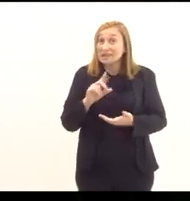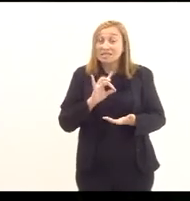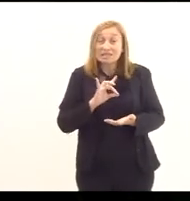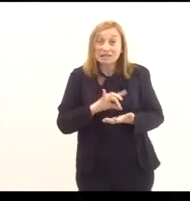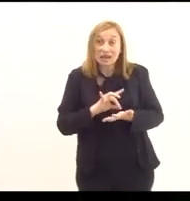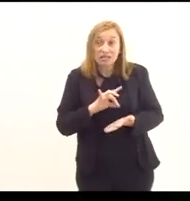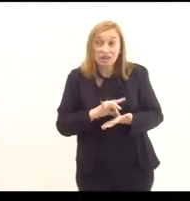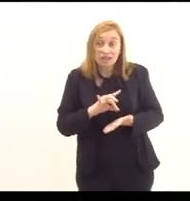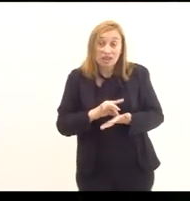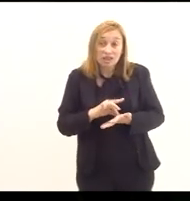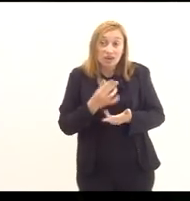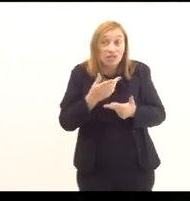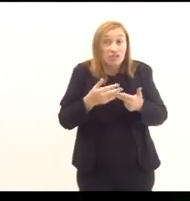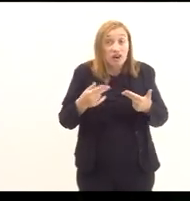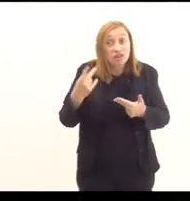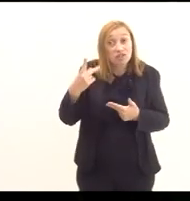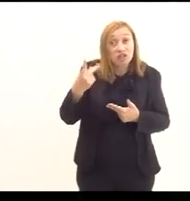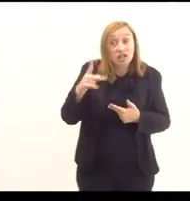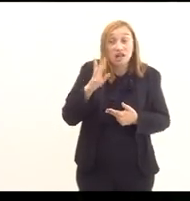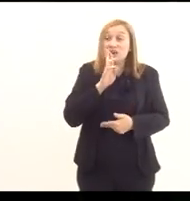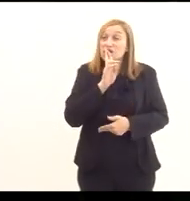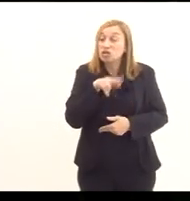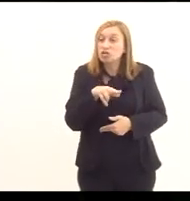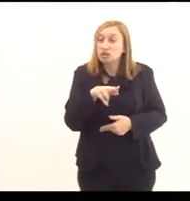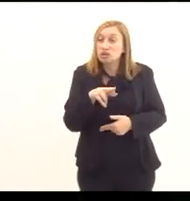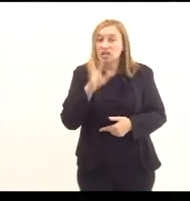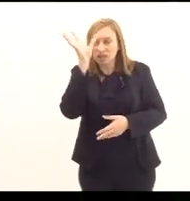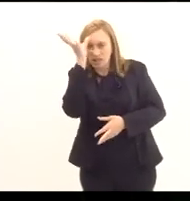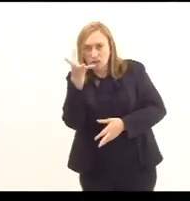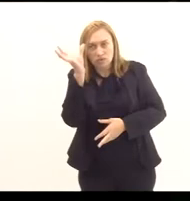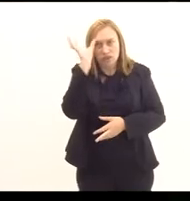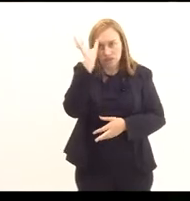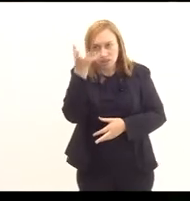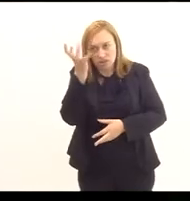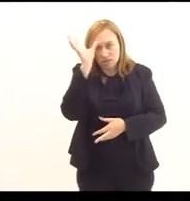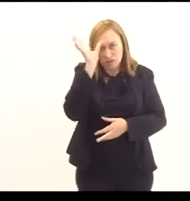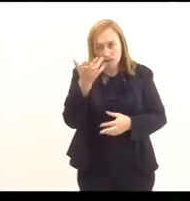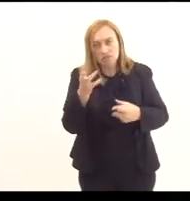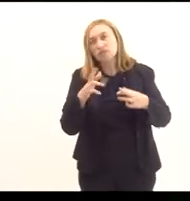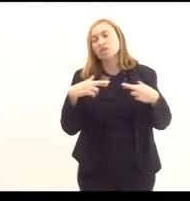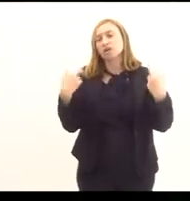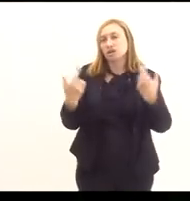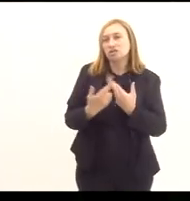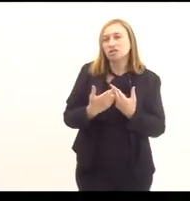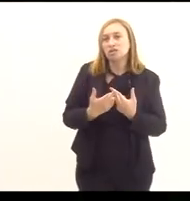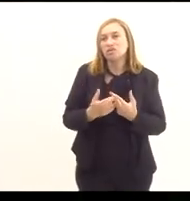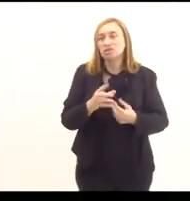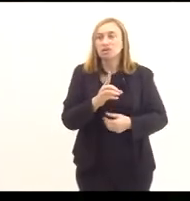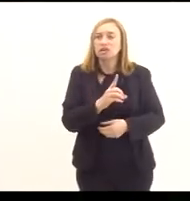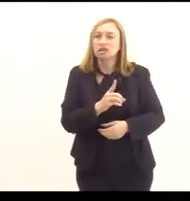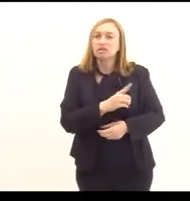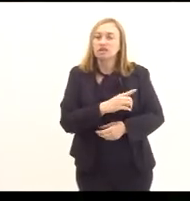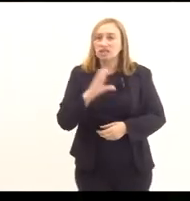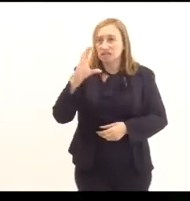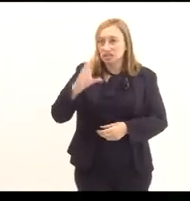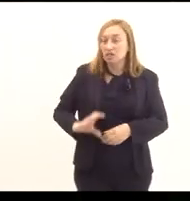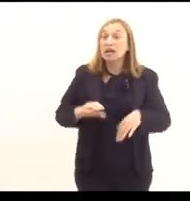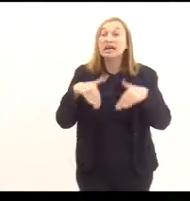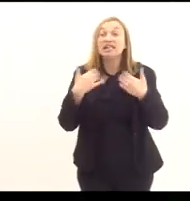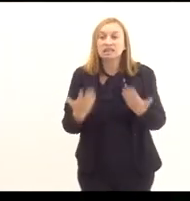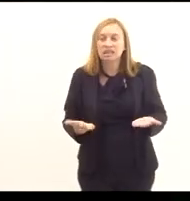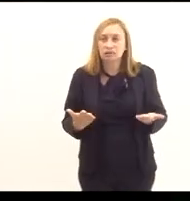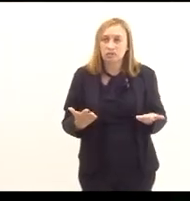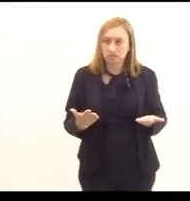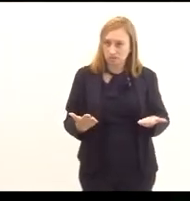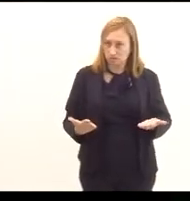na verdade é vários deles eram respondidos que isso ia ser solucionado através de uma reunião com a Defesa Civil então